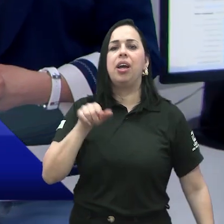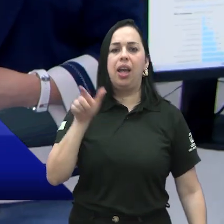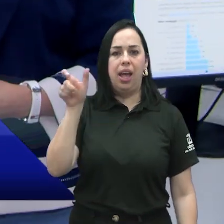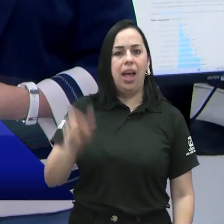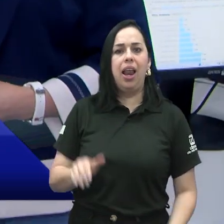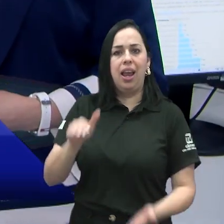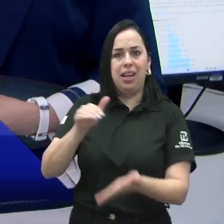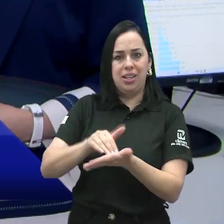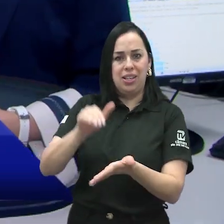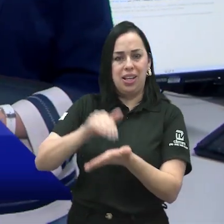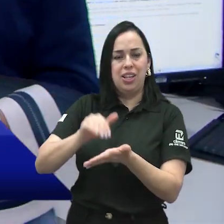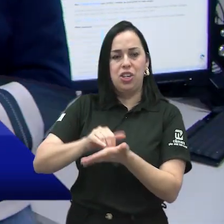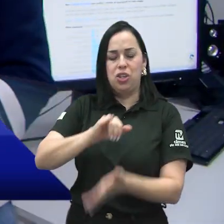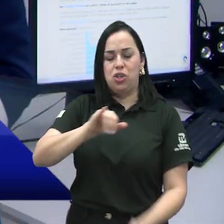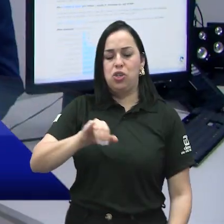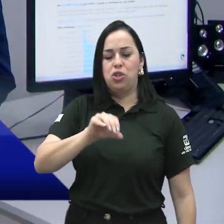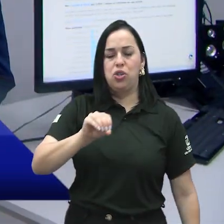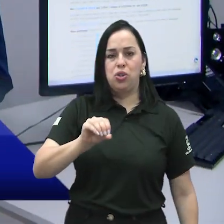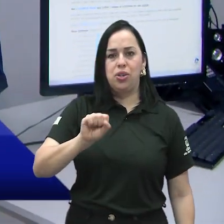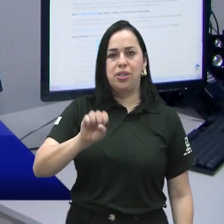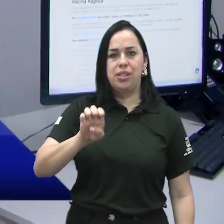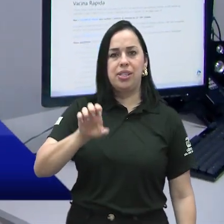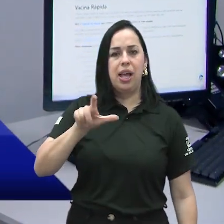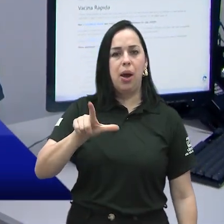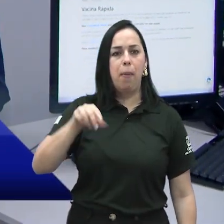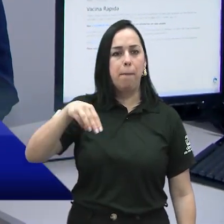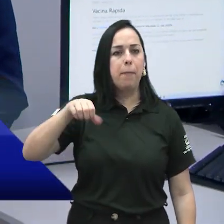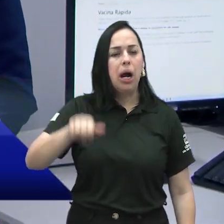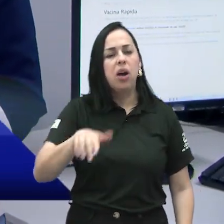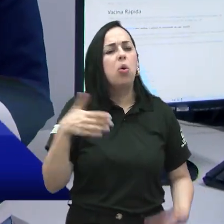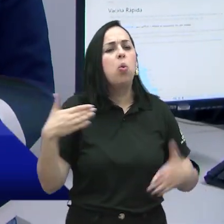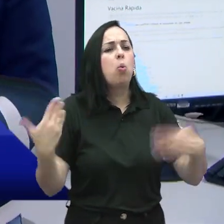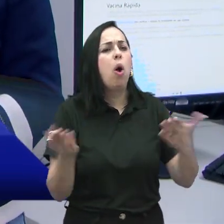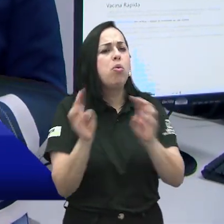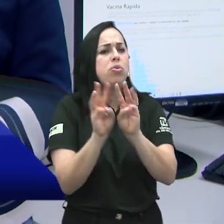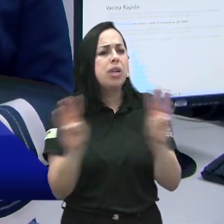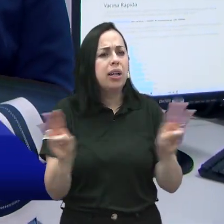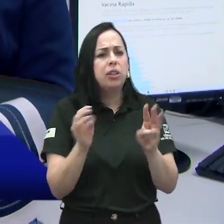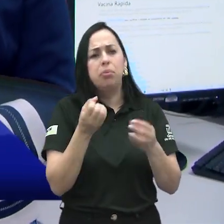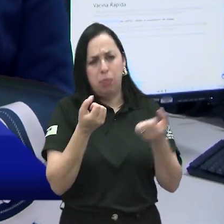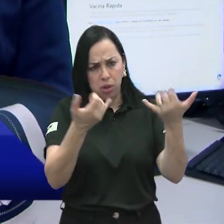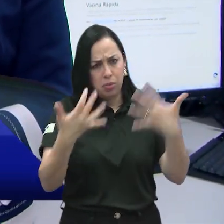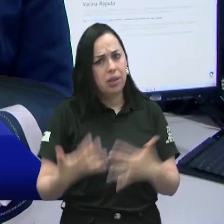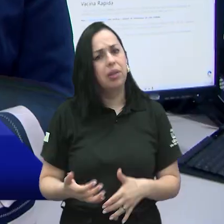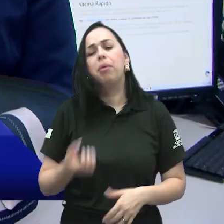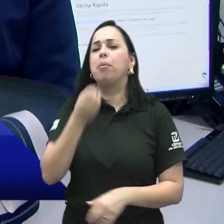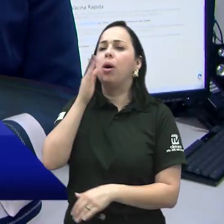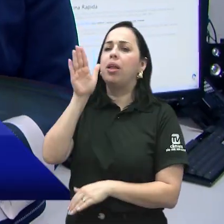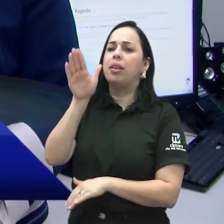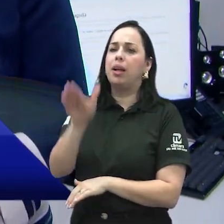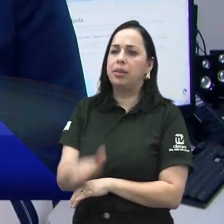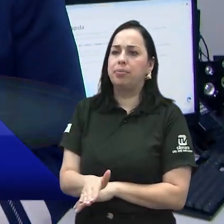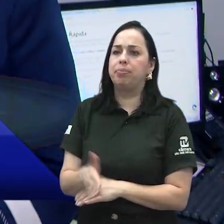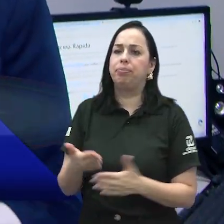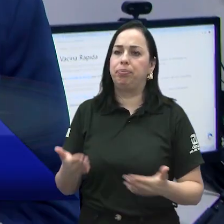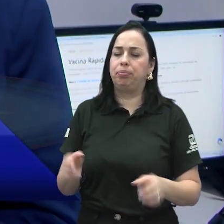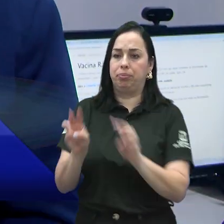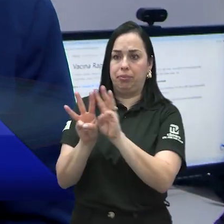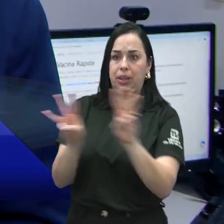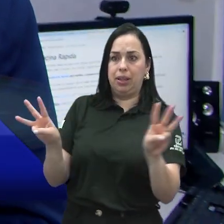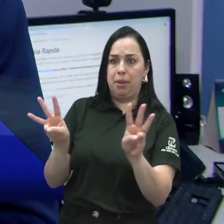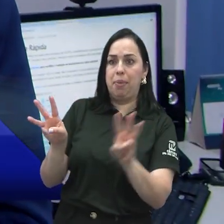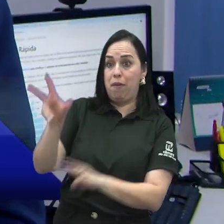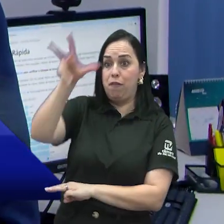Joselma Alves, secretária adjunta aqui de Saúde. Joselma, queria que você falasse para a gente que site é esse, como que o munícipe pode ter acesso. Boa tarde. Boa